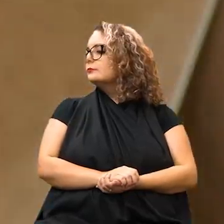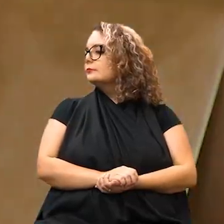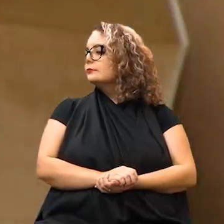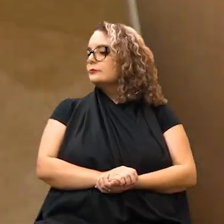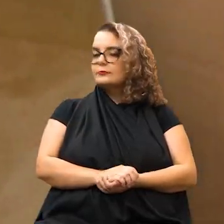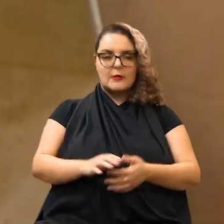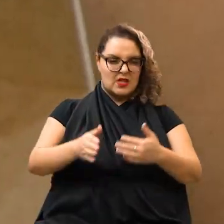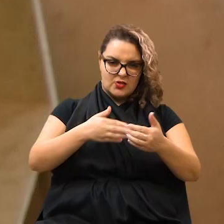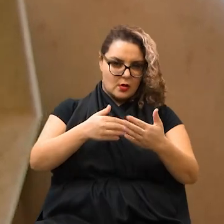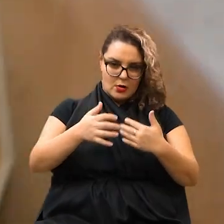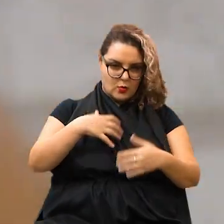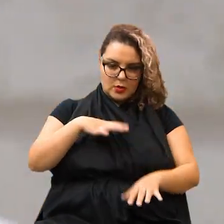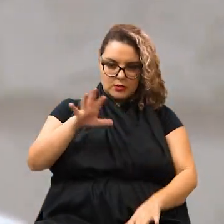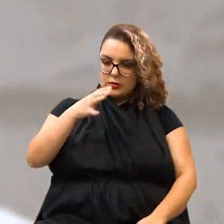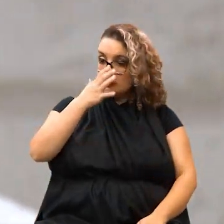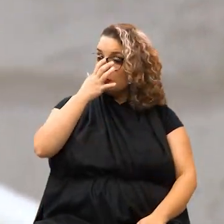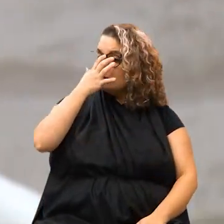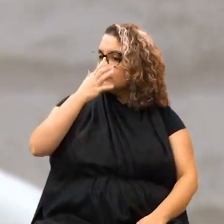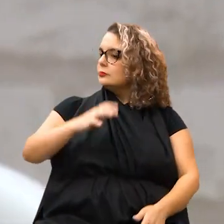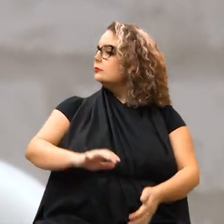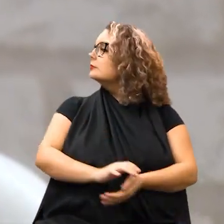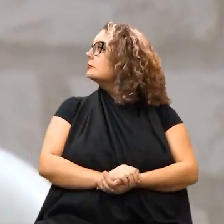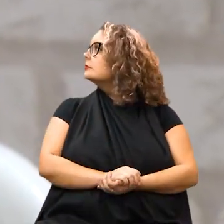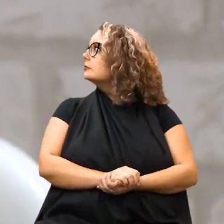Ó, bem irregular mesmo.